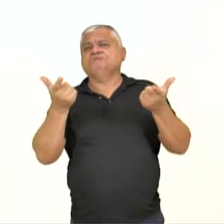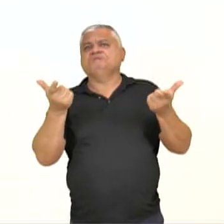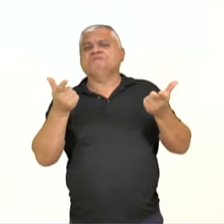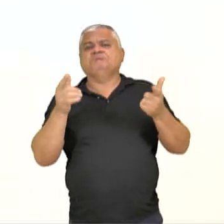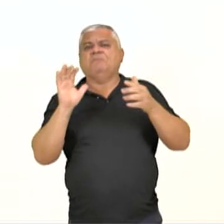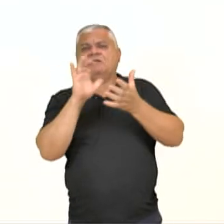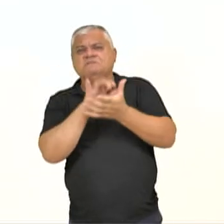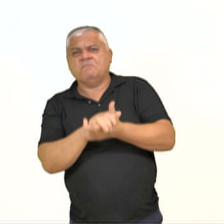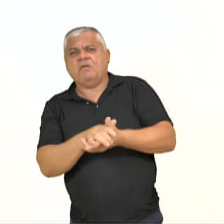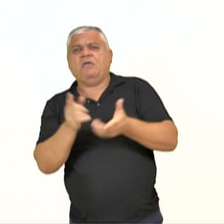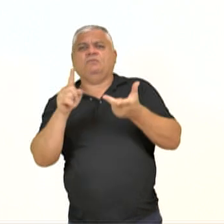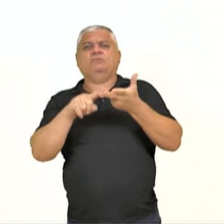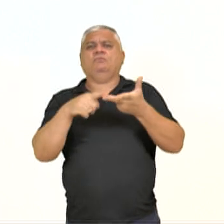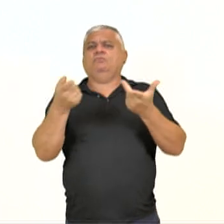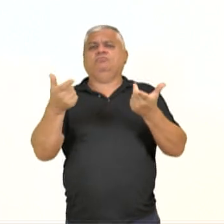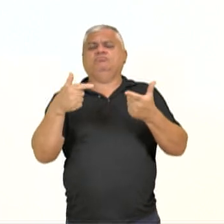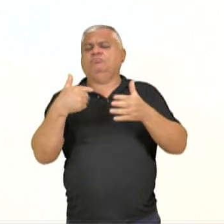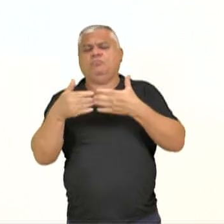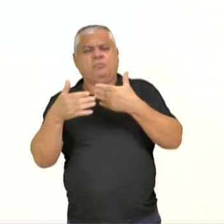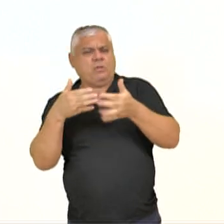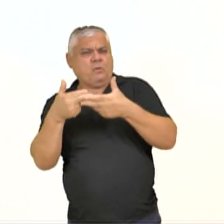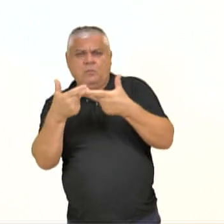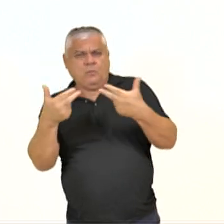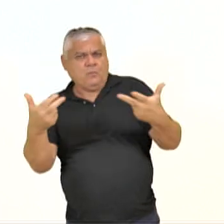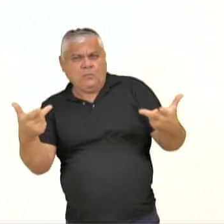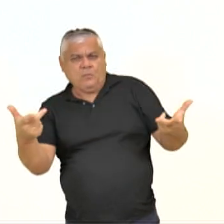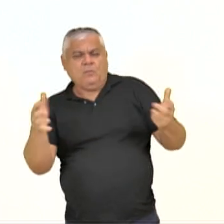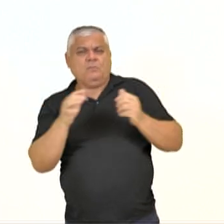de casamento, um contrato de qualquer outro